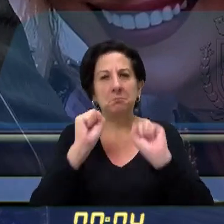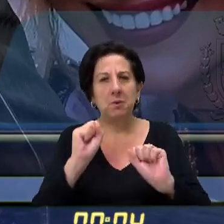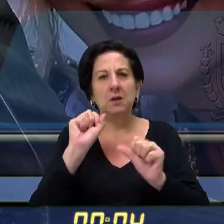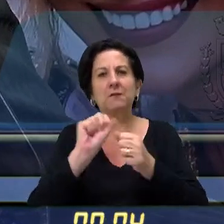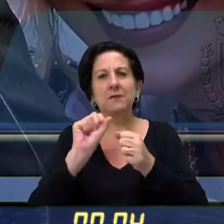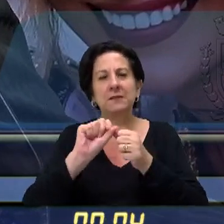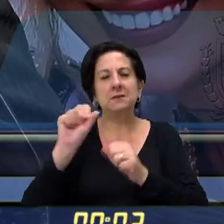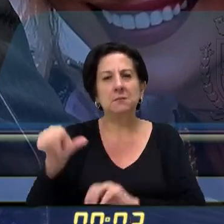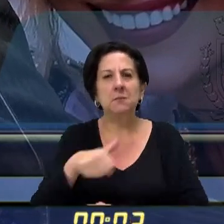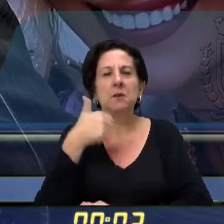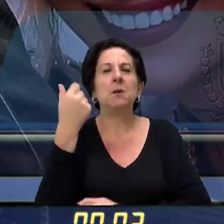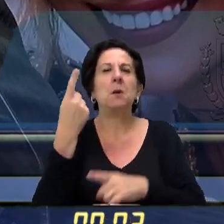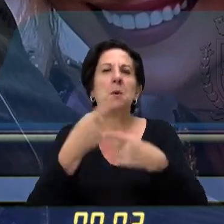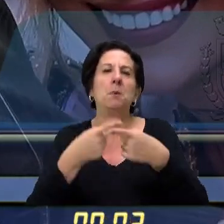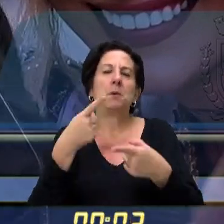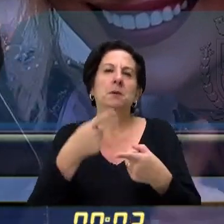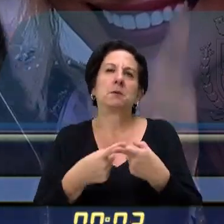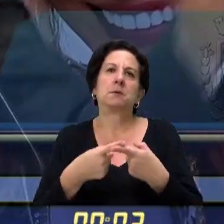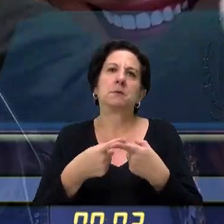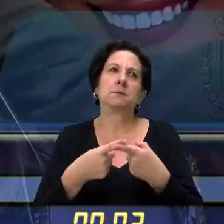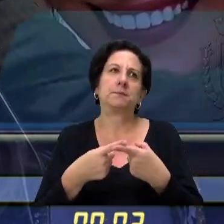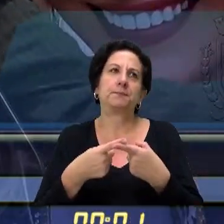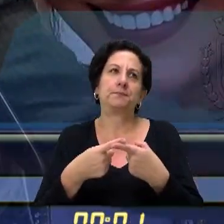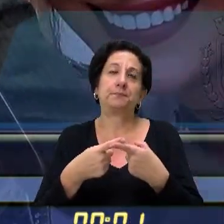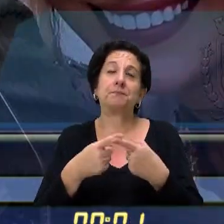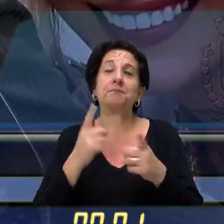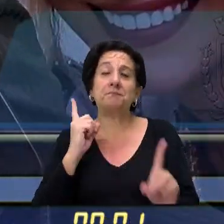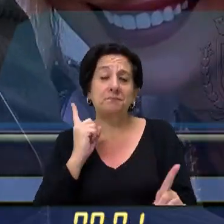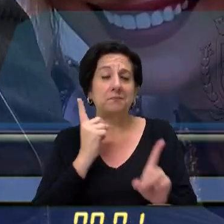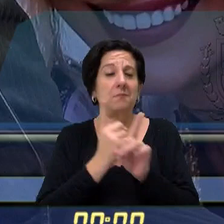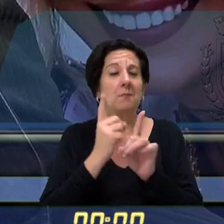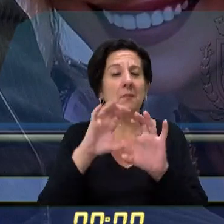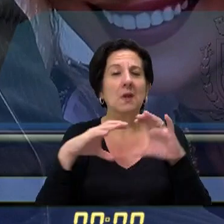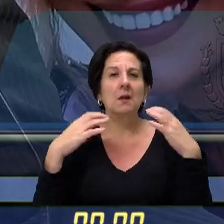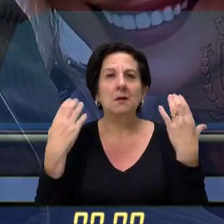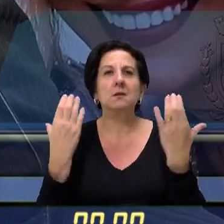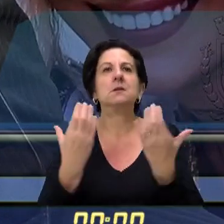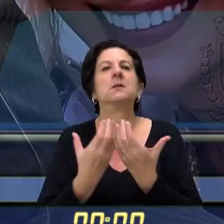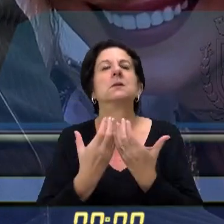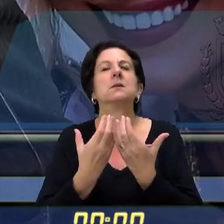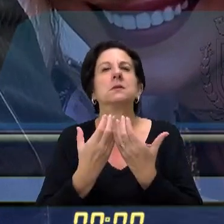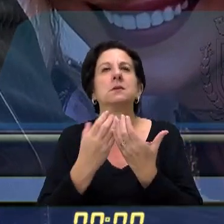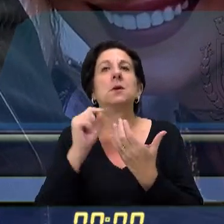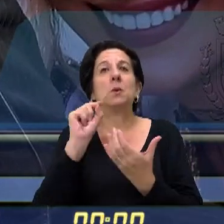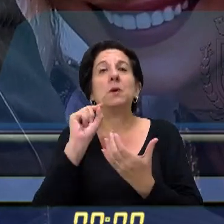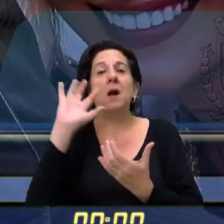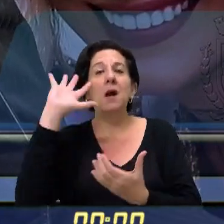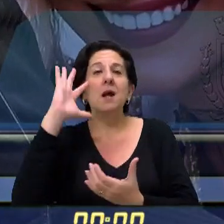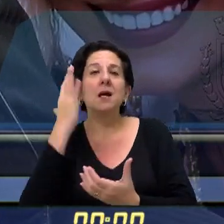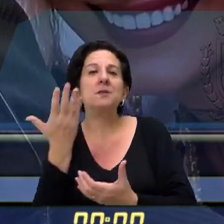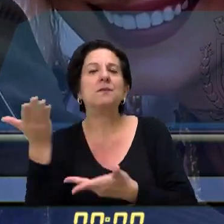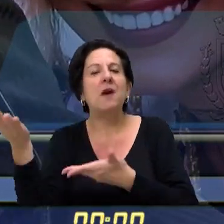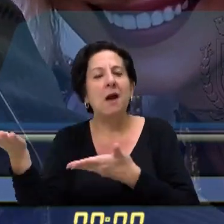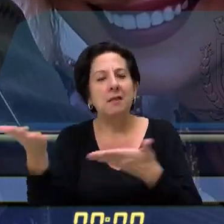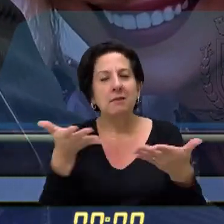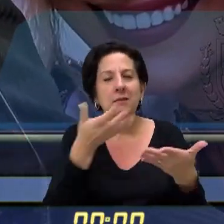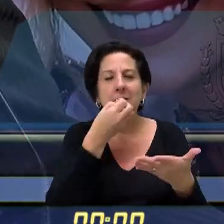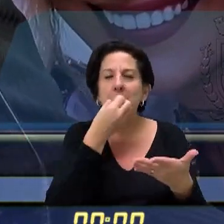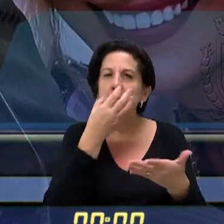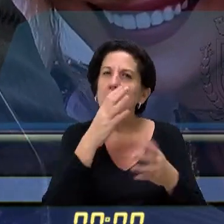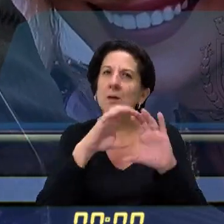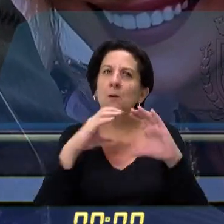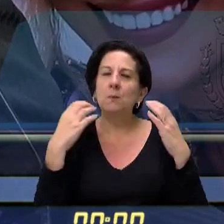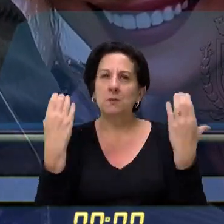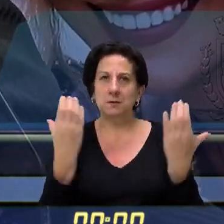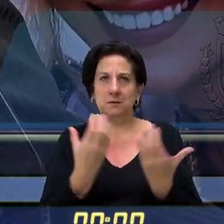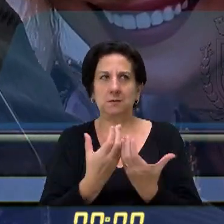essas melhorias, porque elas vão de encontro à nossa comunidade e o fim maior é justamente atender bem a